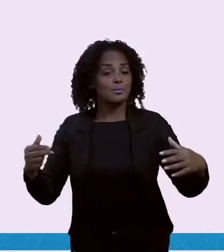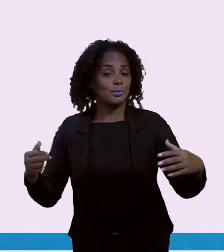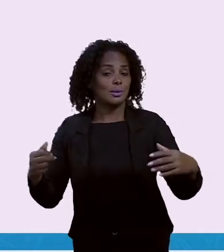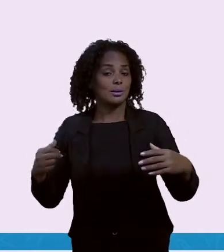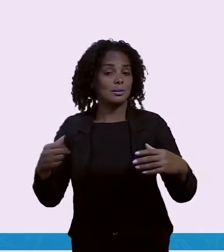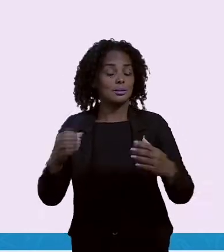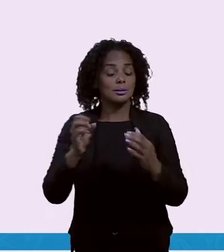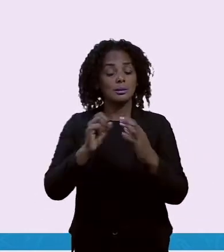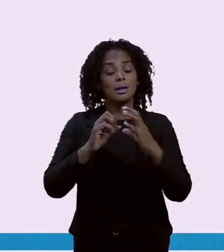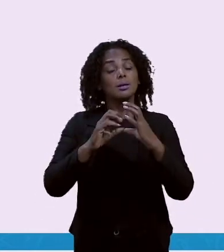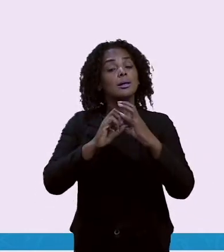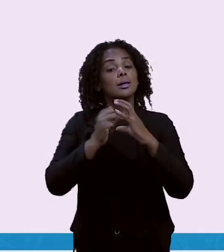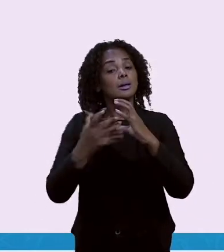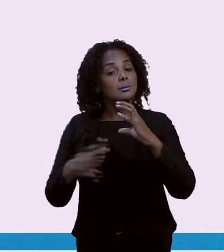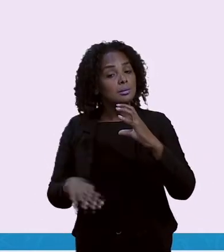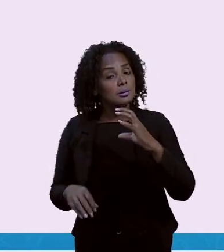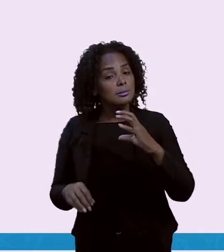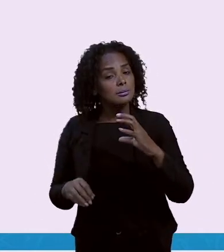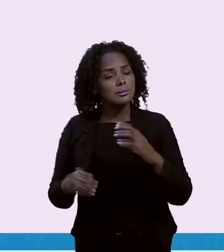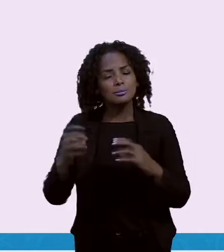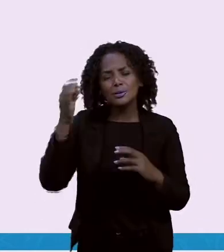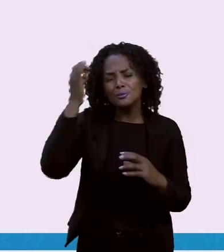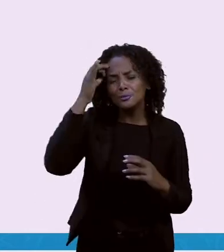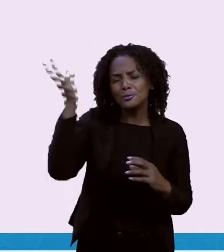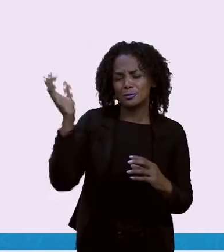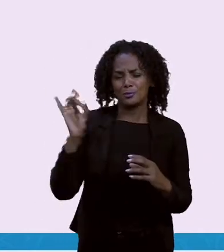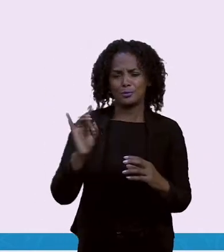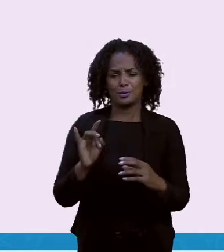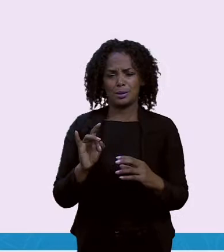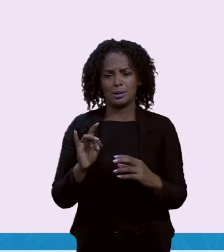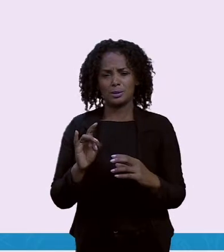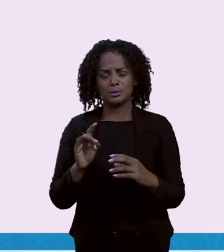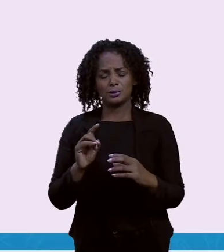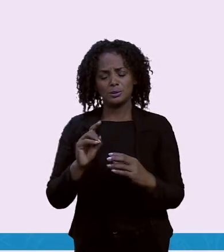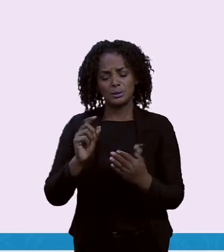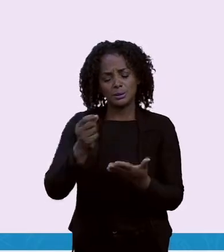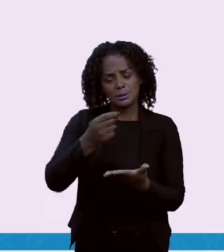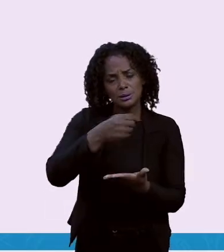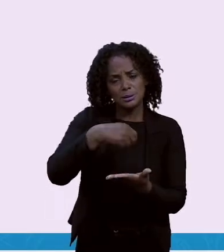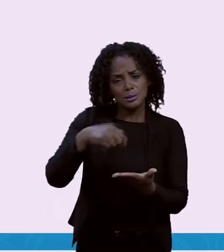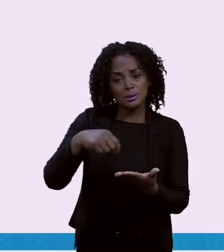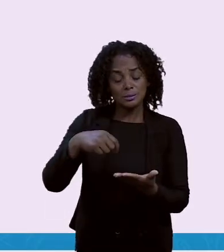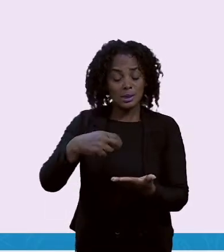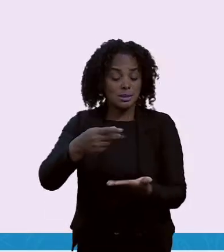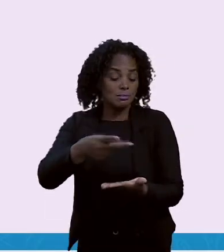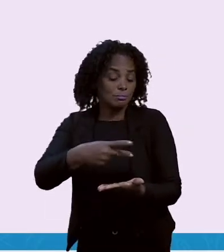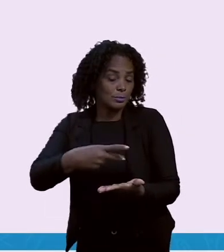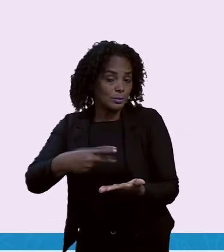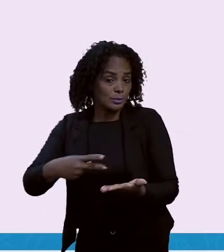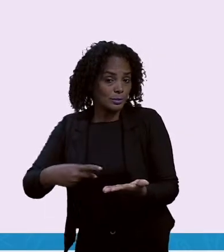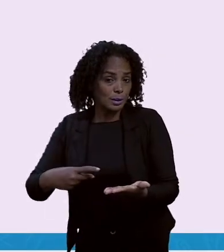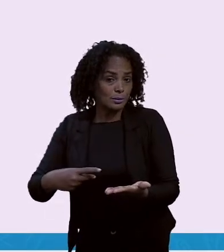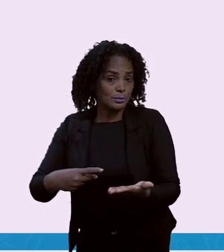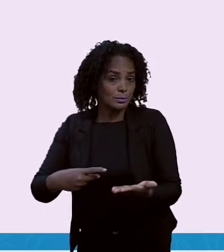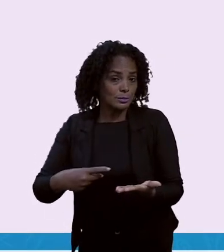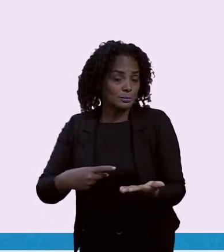com cor e ser fácil, né, de ser escrito e de ser desenhado.